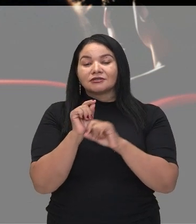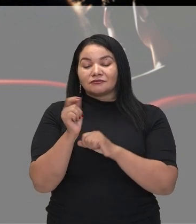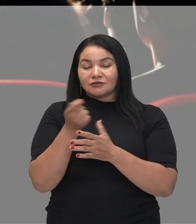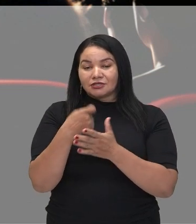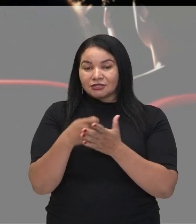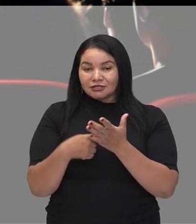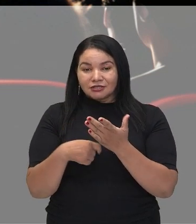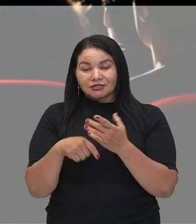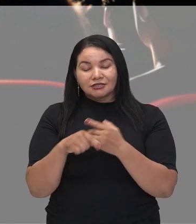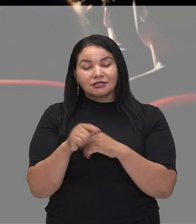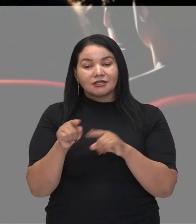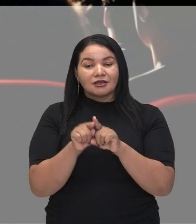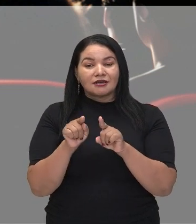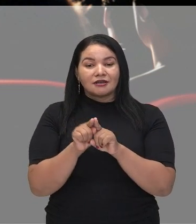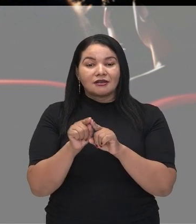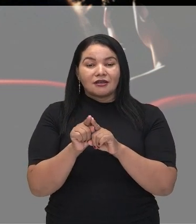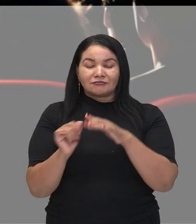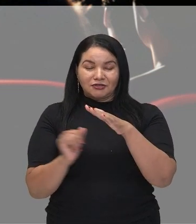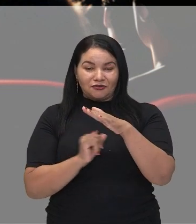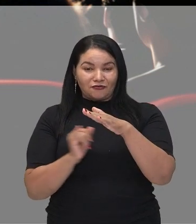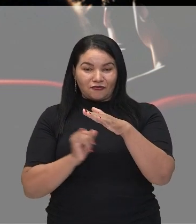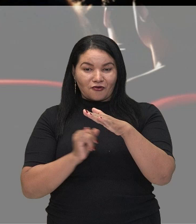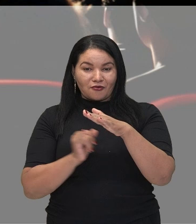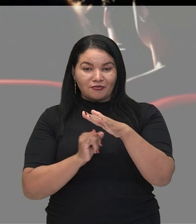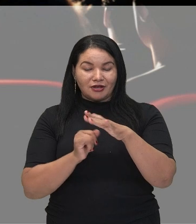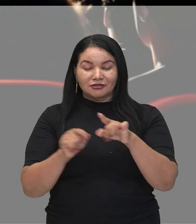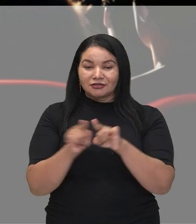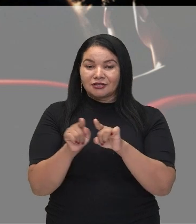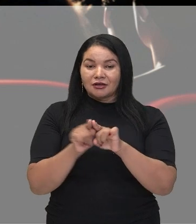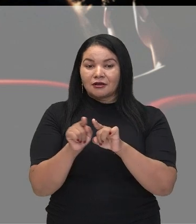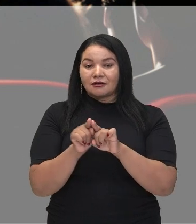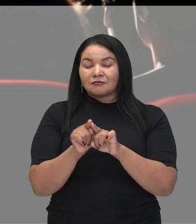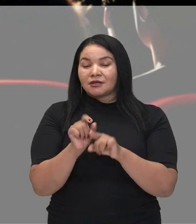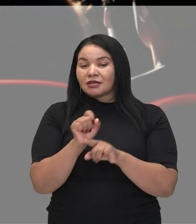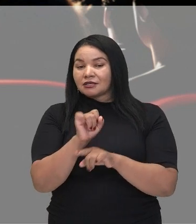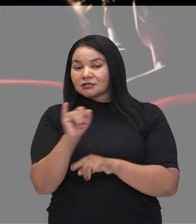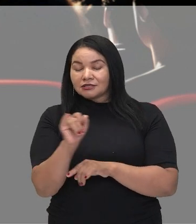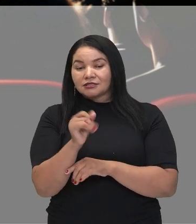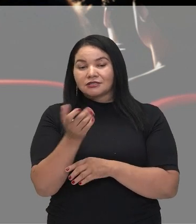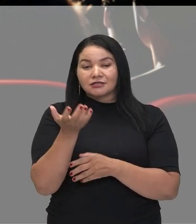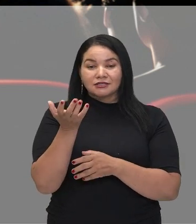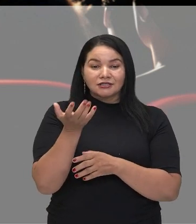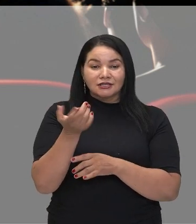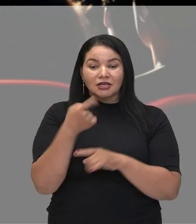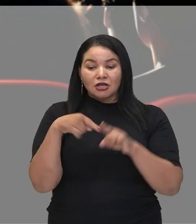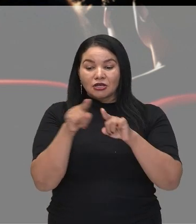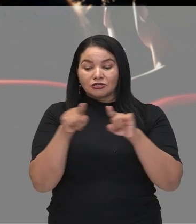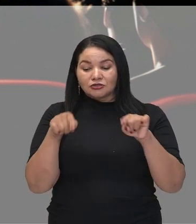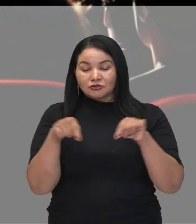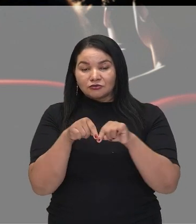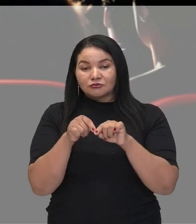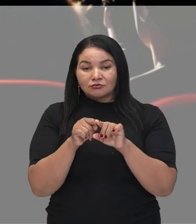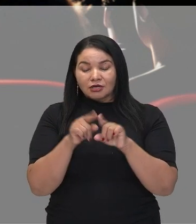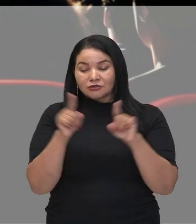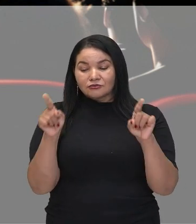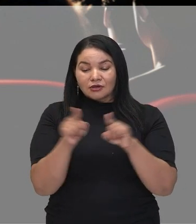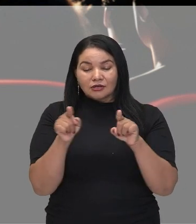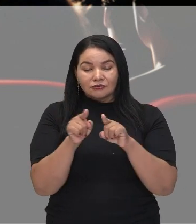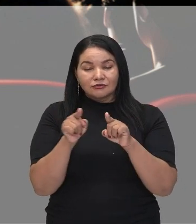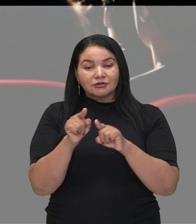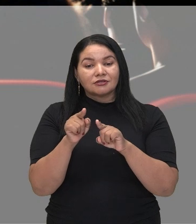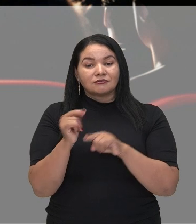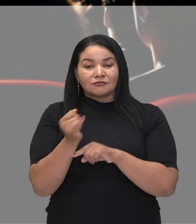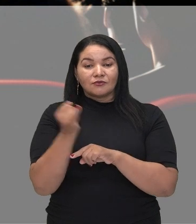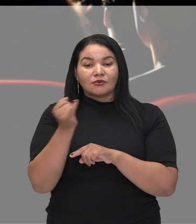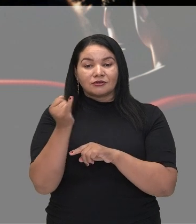situações informais ou quando se deseja economizar espaço, é muito importante também, né? Então é